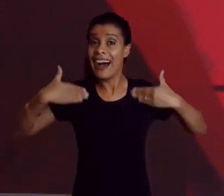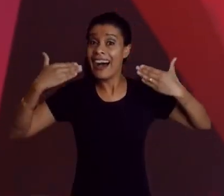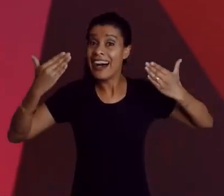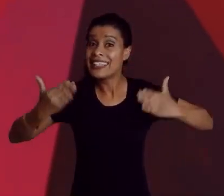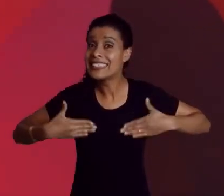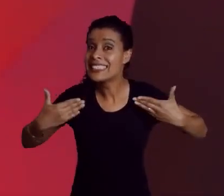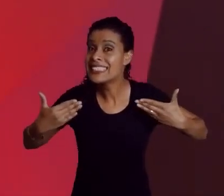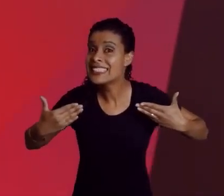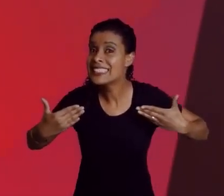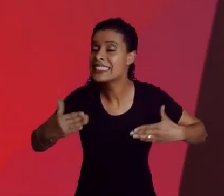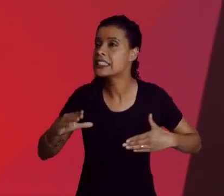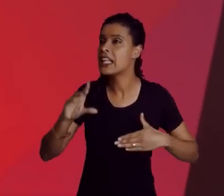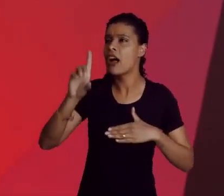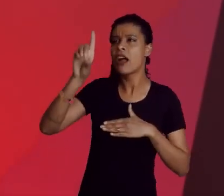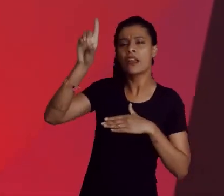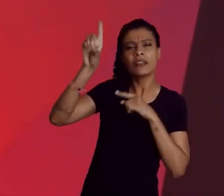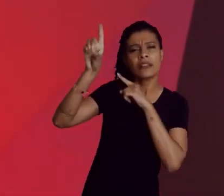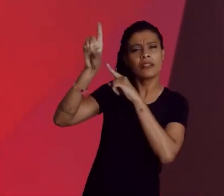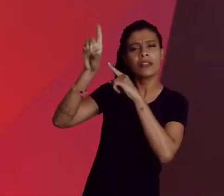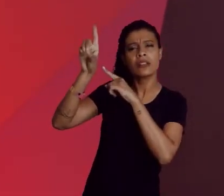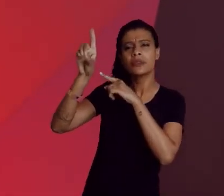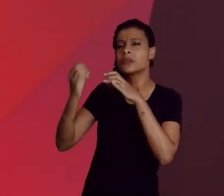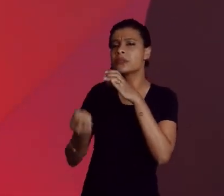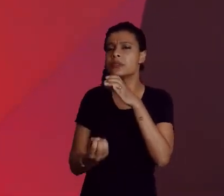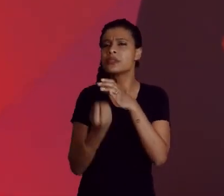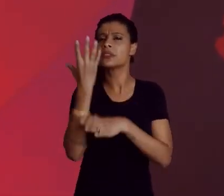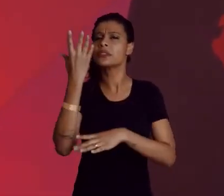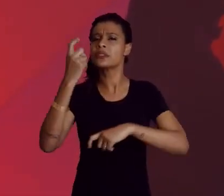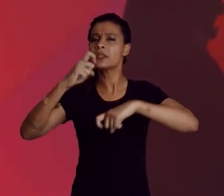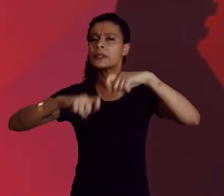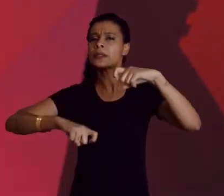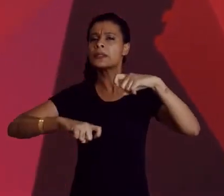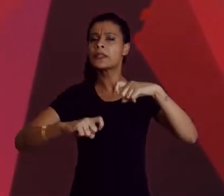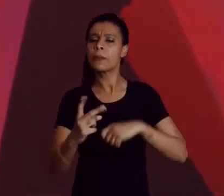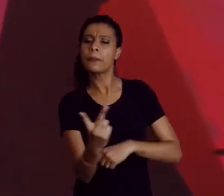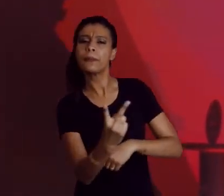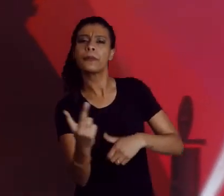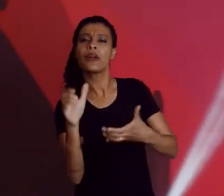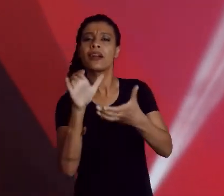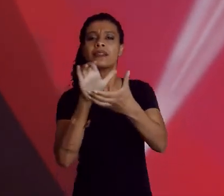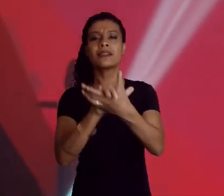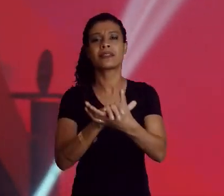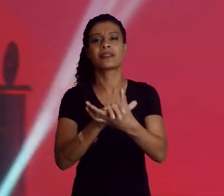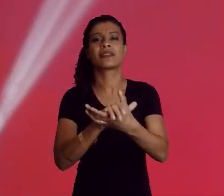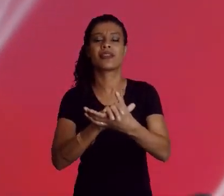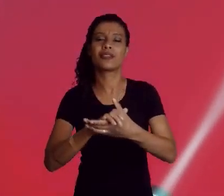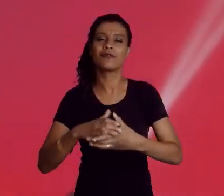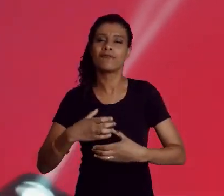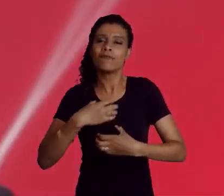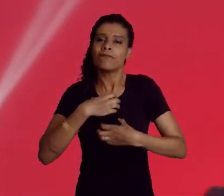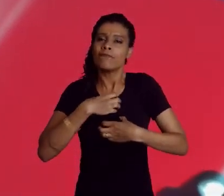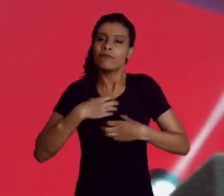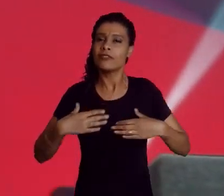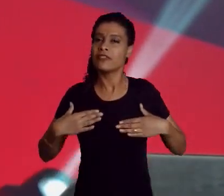Mas Deus criou também a sexualidade para o prazer do casal. E eu acho tão fantástico.